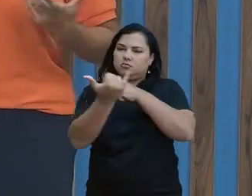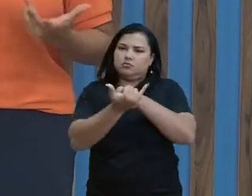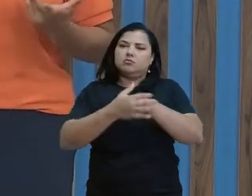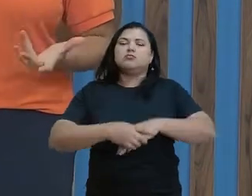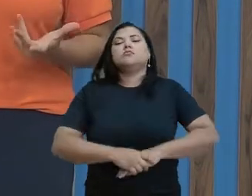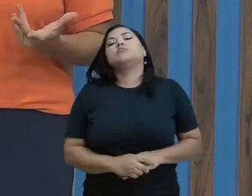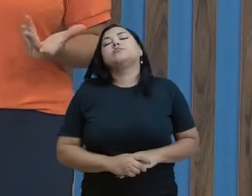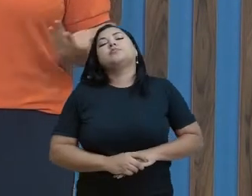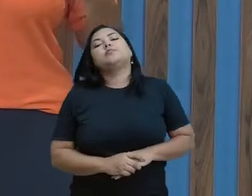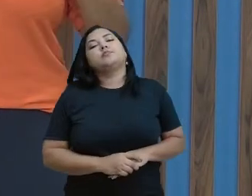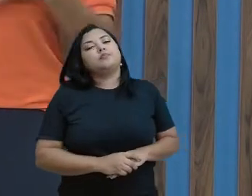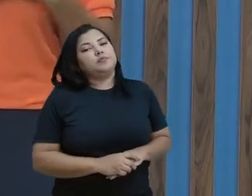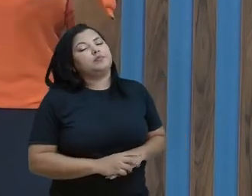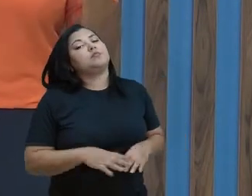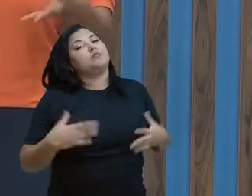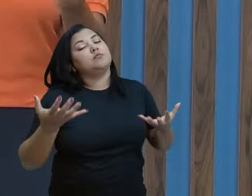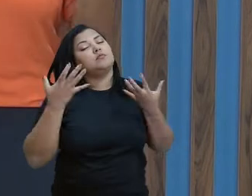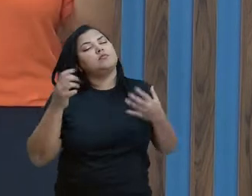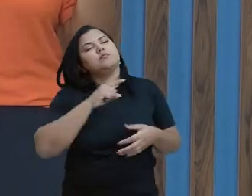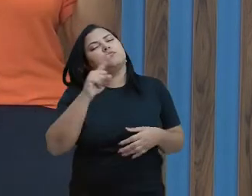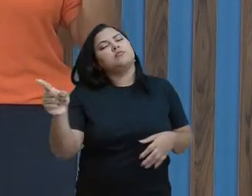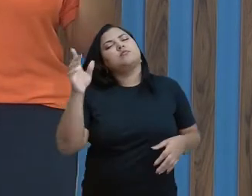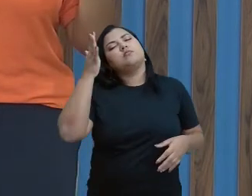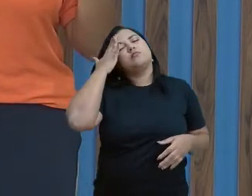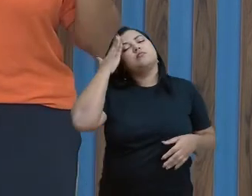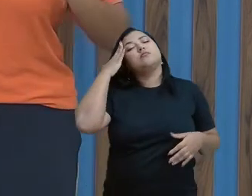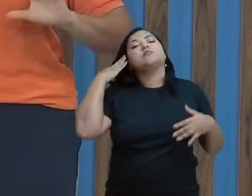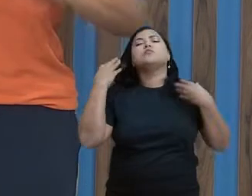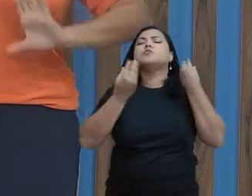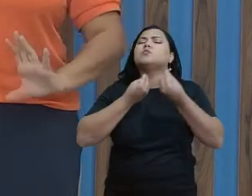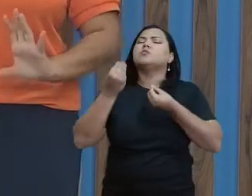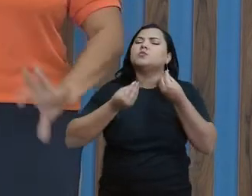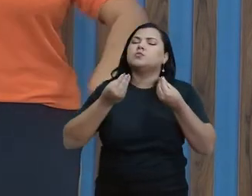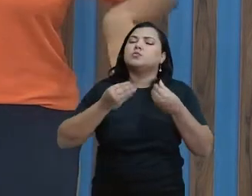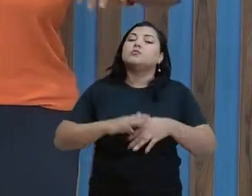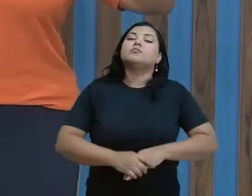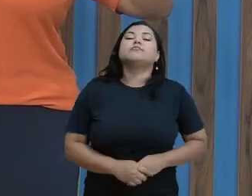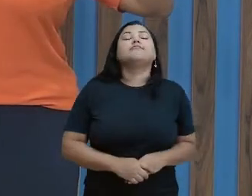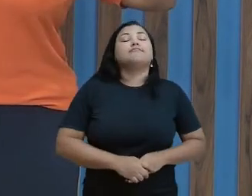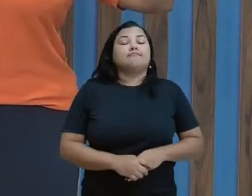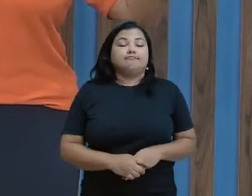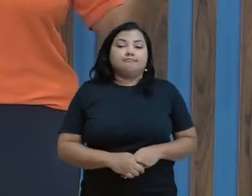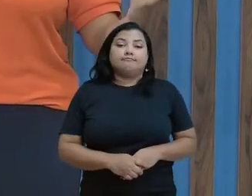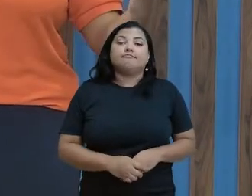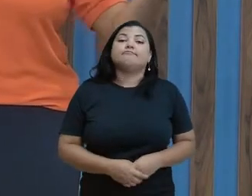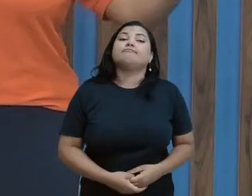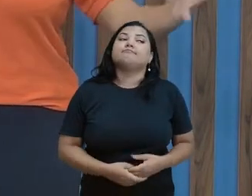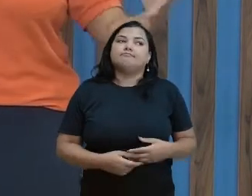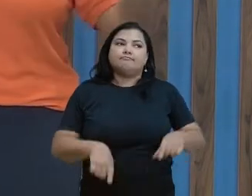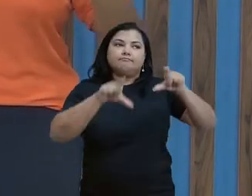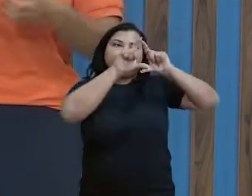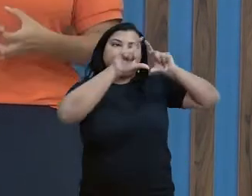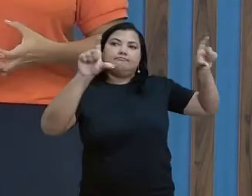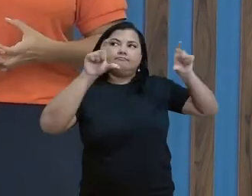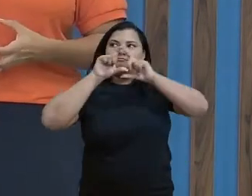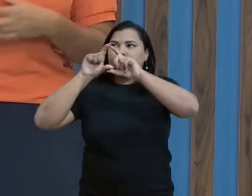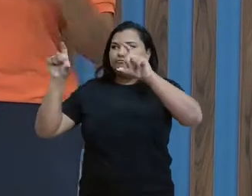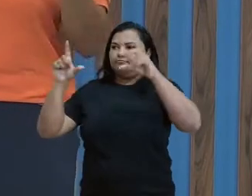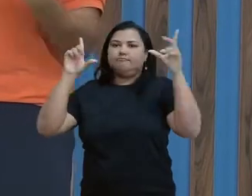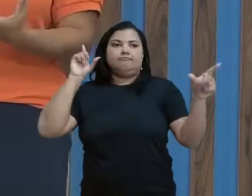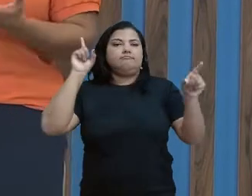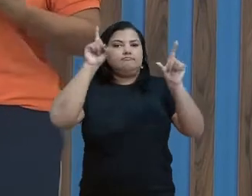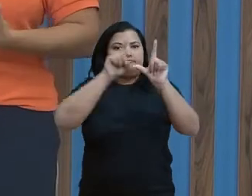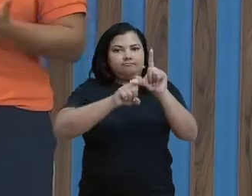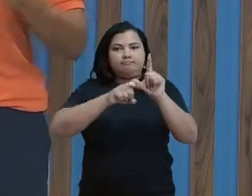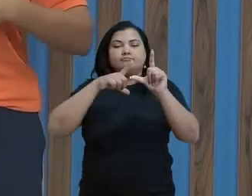adjunto adnominal, eu quero que vocês entendam isso com que são orações que são dependentes